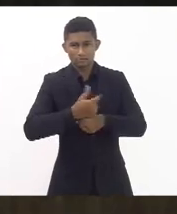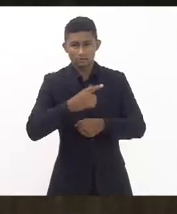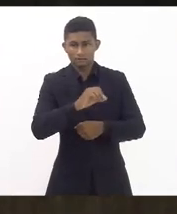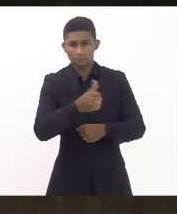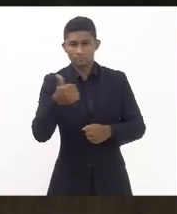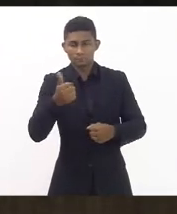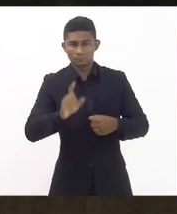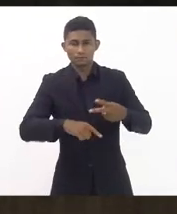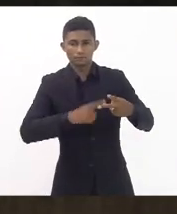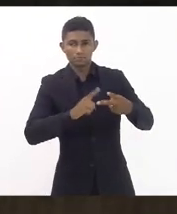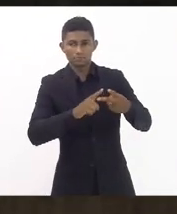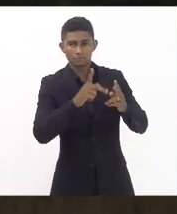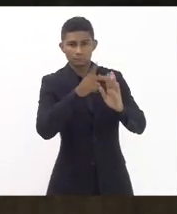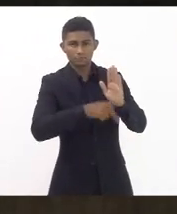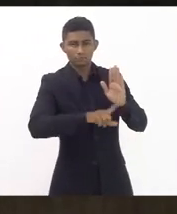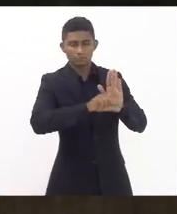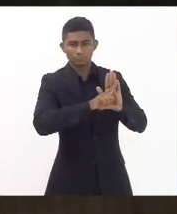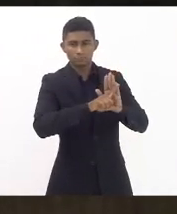lei